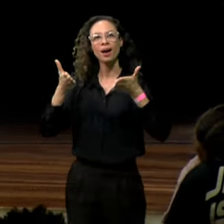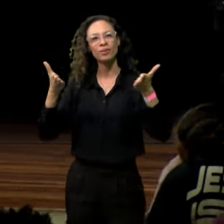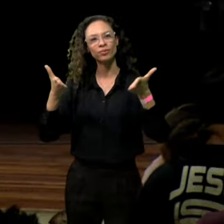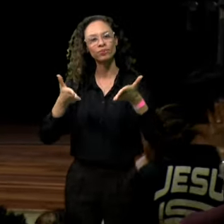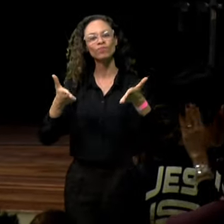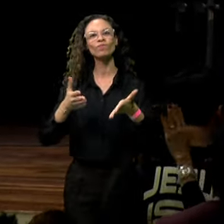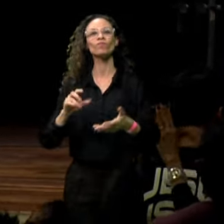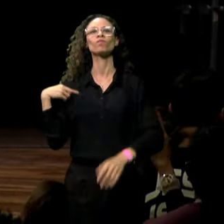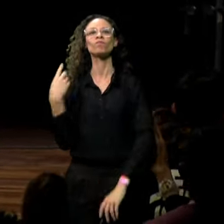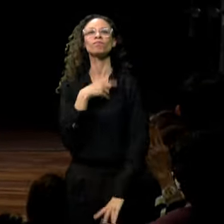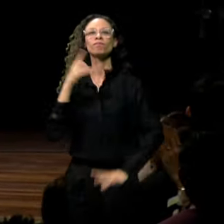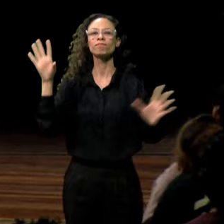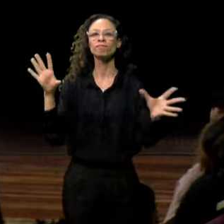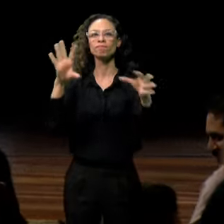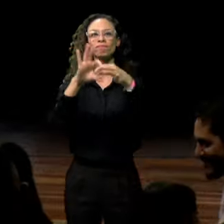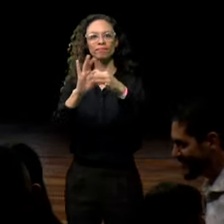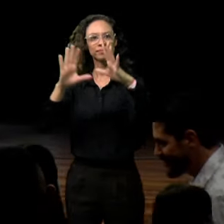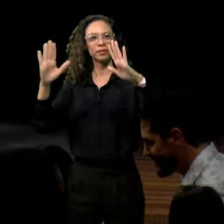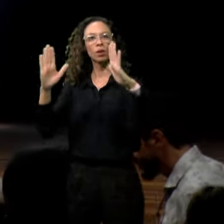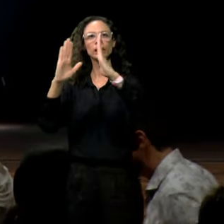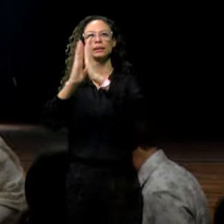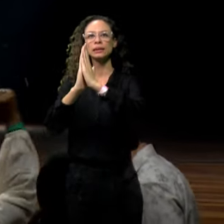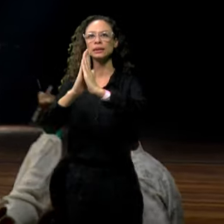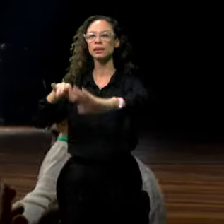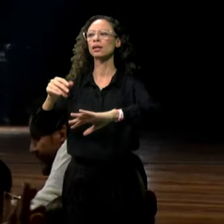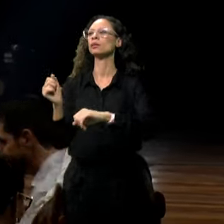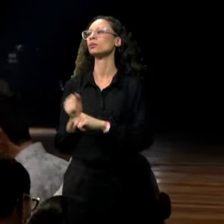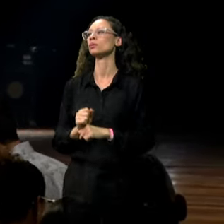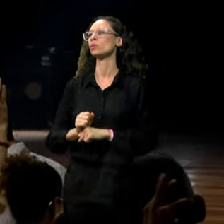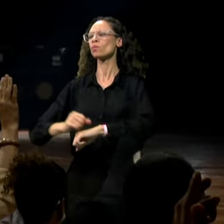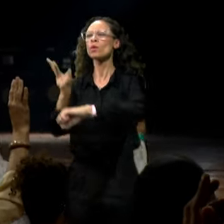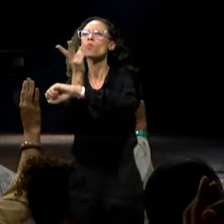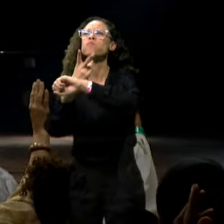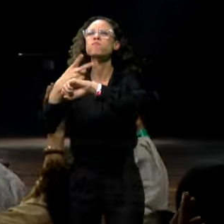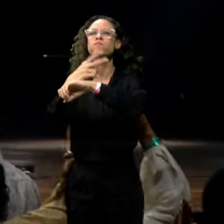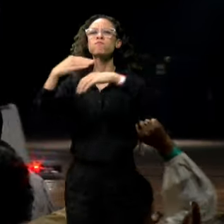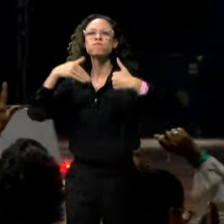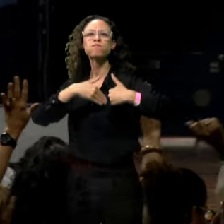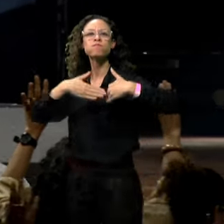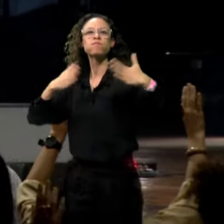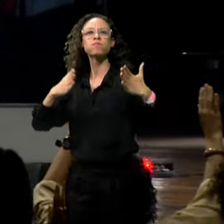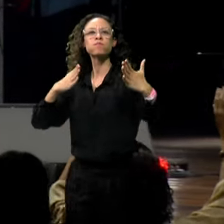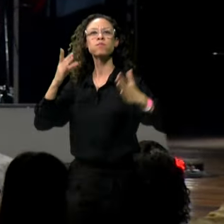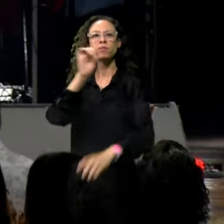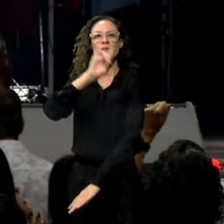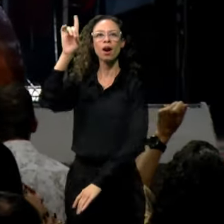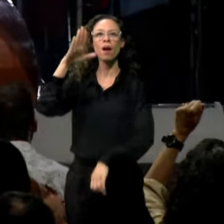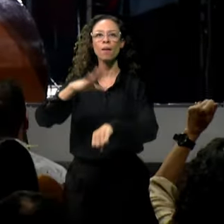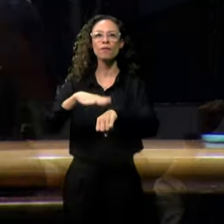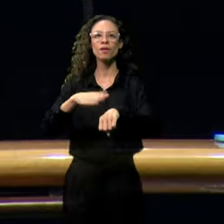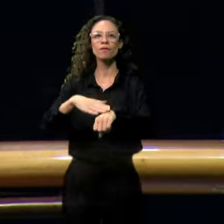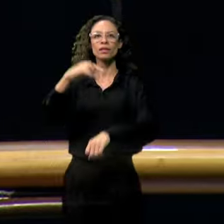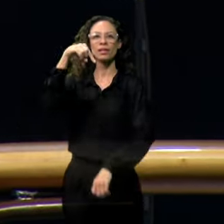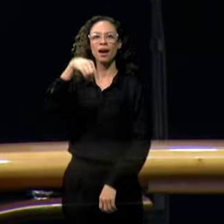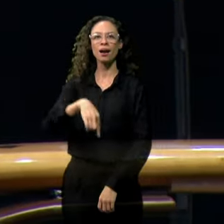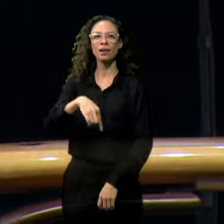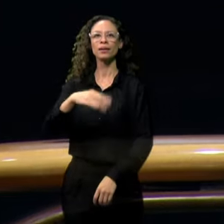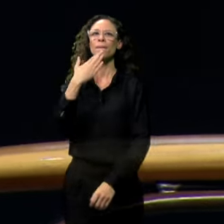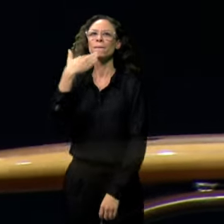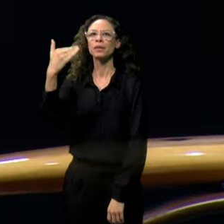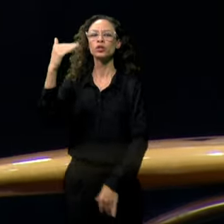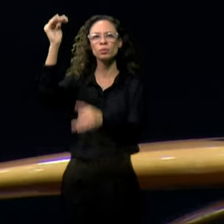nós nos unimos em clamor em oração em busca entrega por aquilo que o senhor fará nessa noite em nosso meio nós Te pedimos